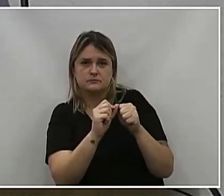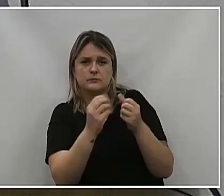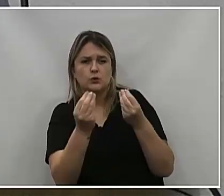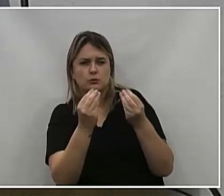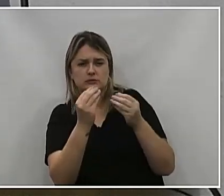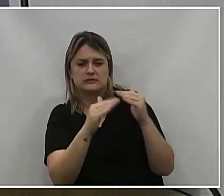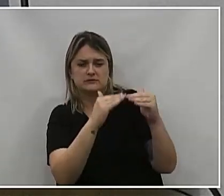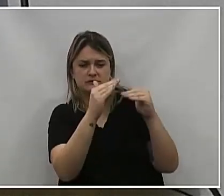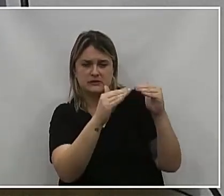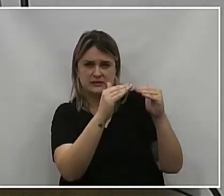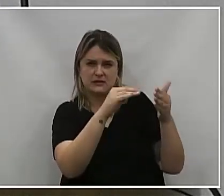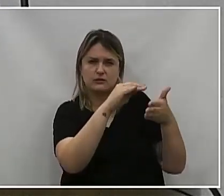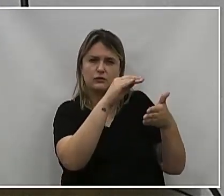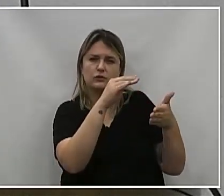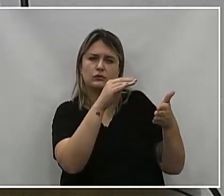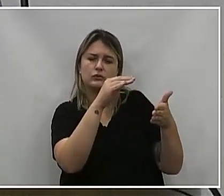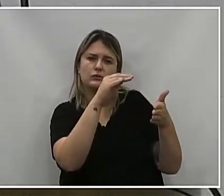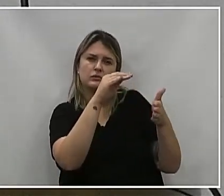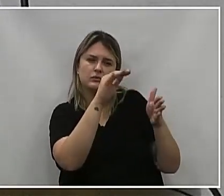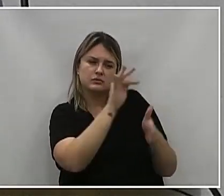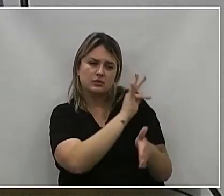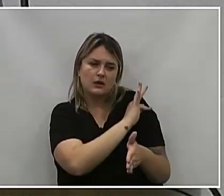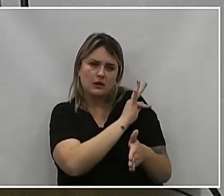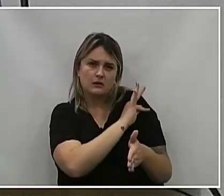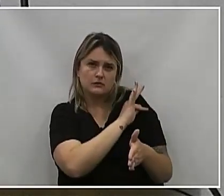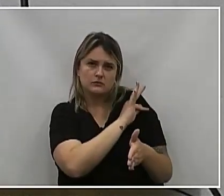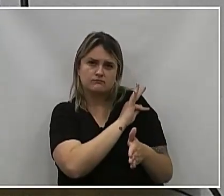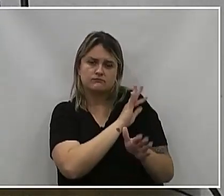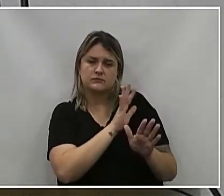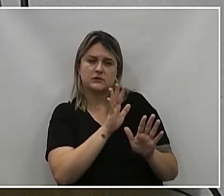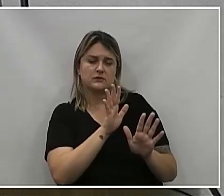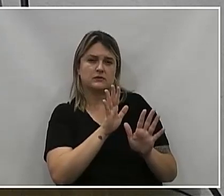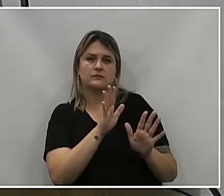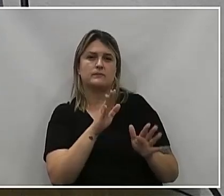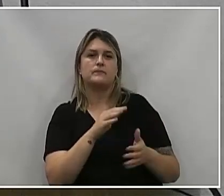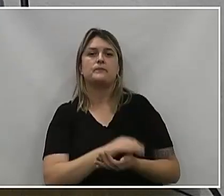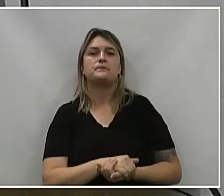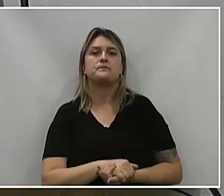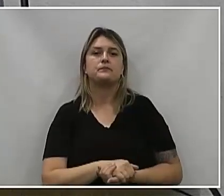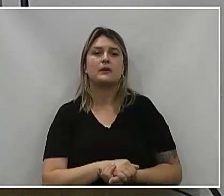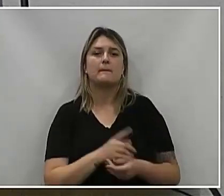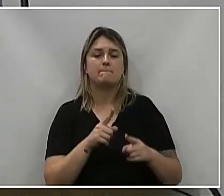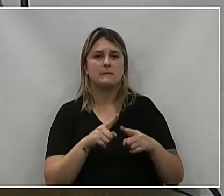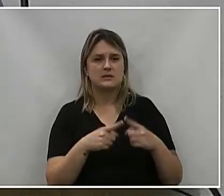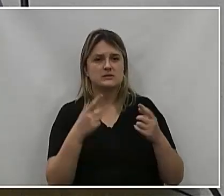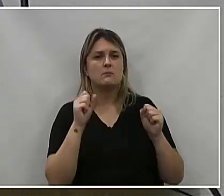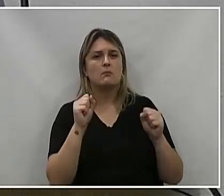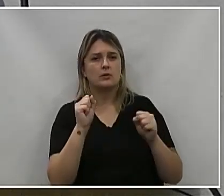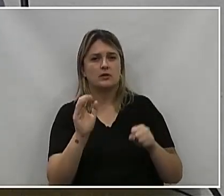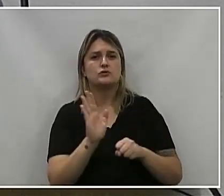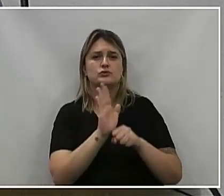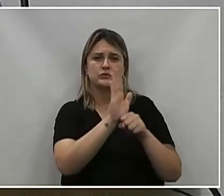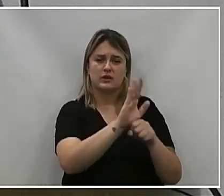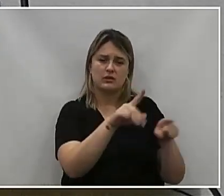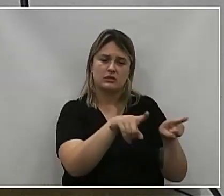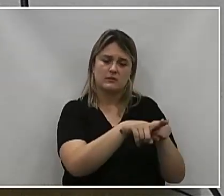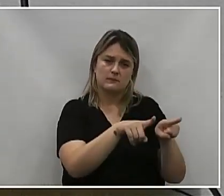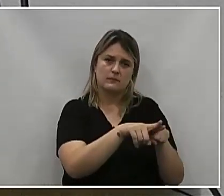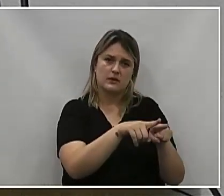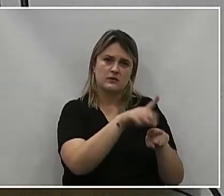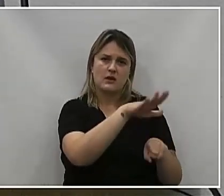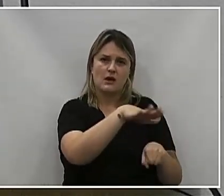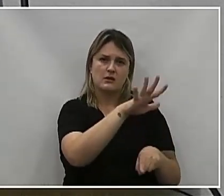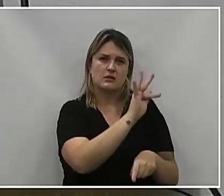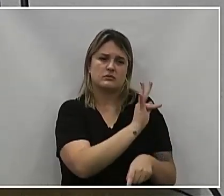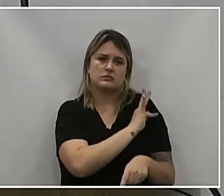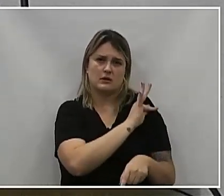desenvolvimento do termo de referência, né, a parte técnica, não cabe a nós entrar no termo jurídico, mas a gente pode dar um auxílio, né, técnico para que